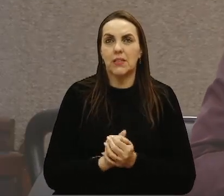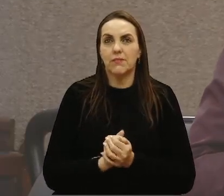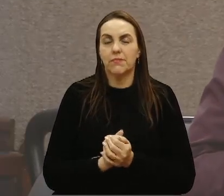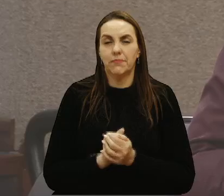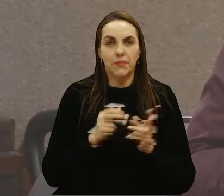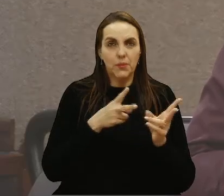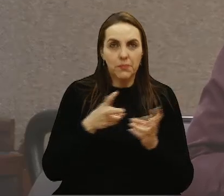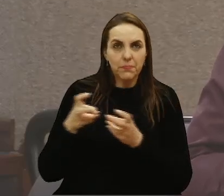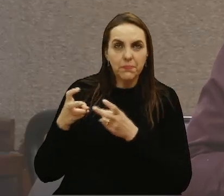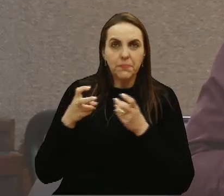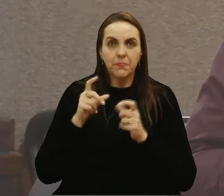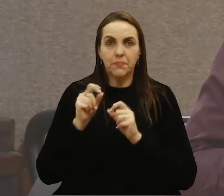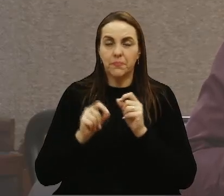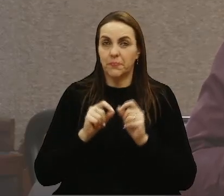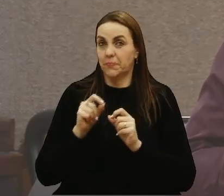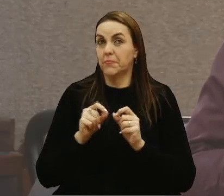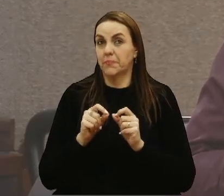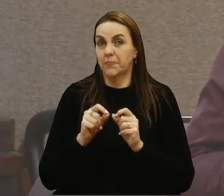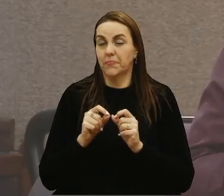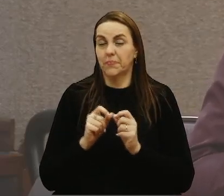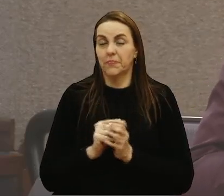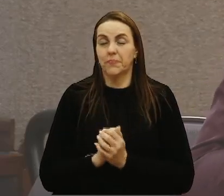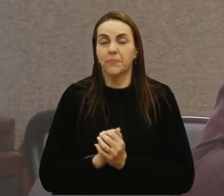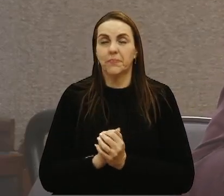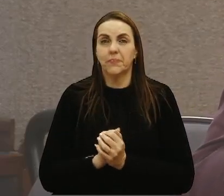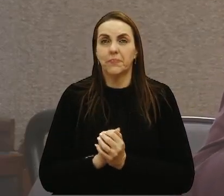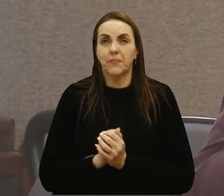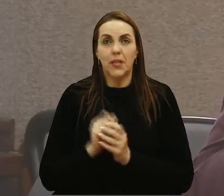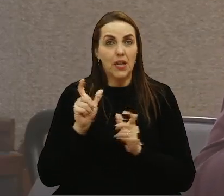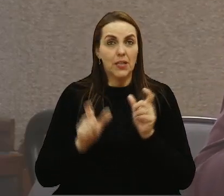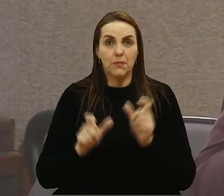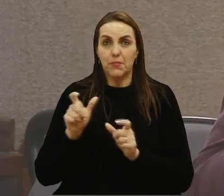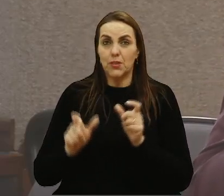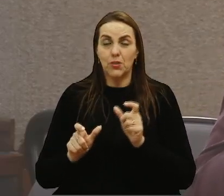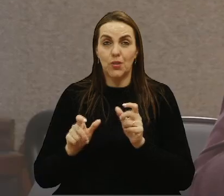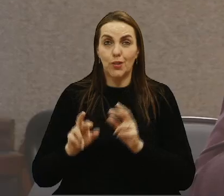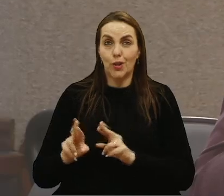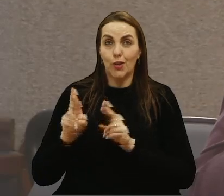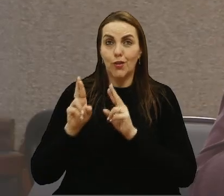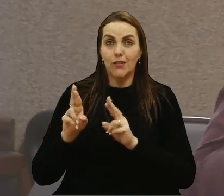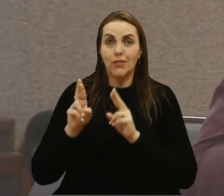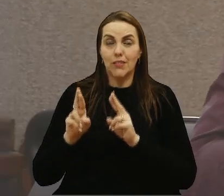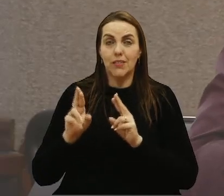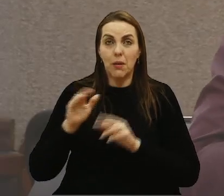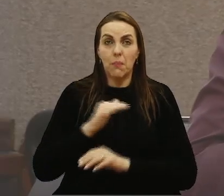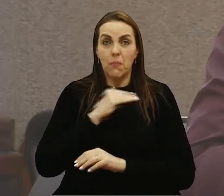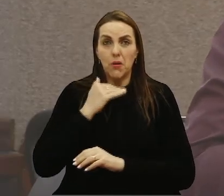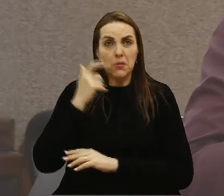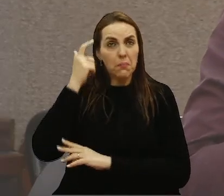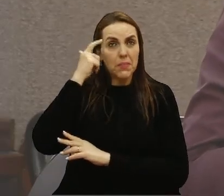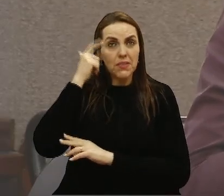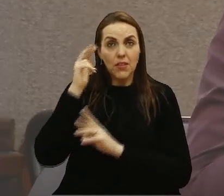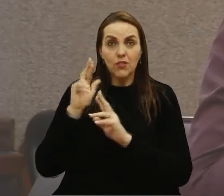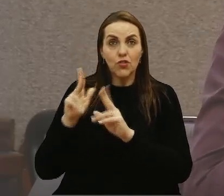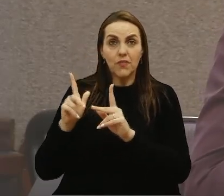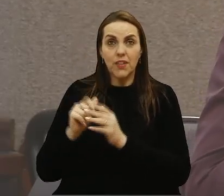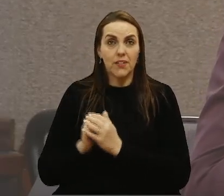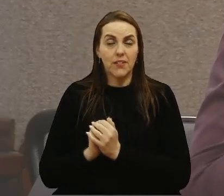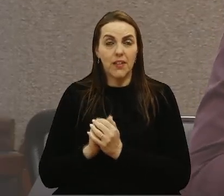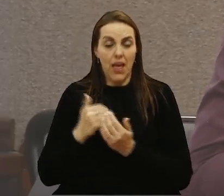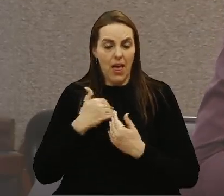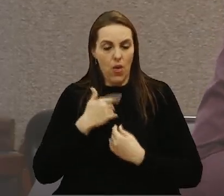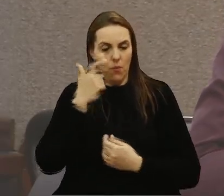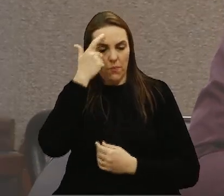gente observa que as pessoas estão torcendo pela morte de quem pensa diferente. O simples fato de, porque eu penso